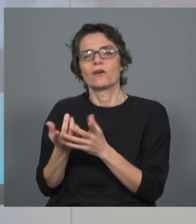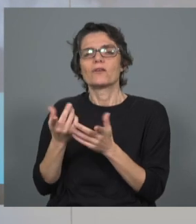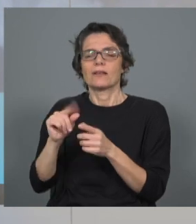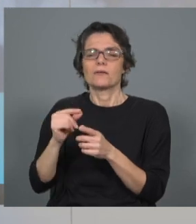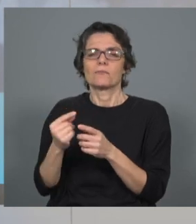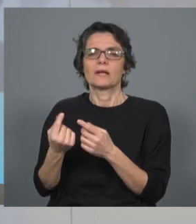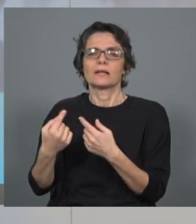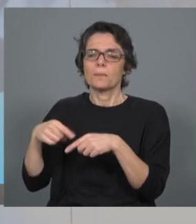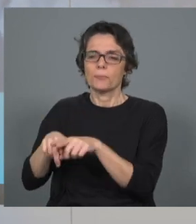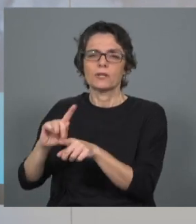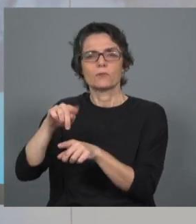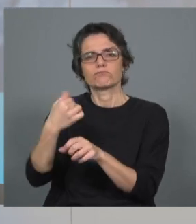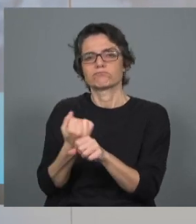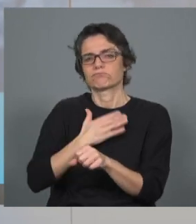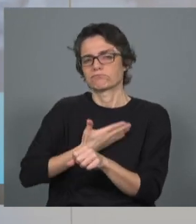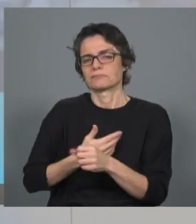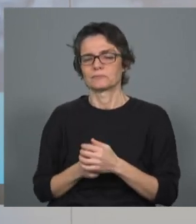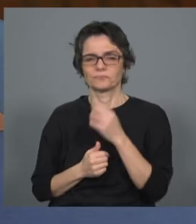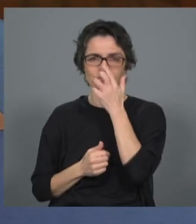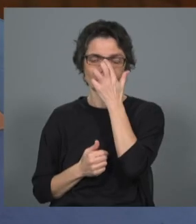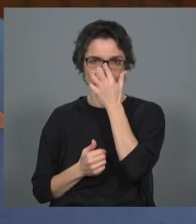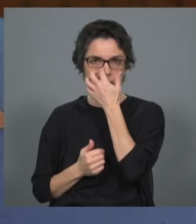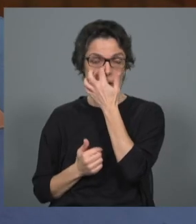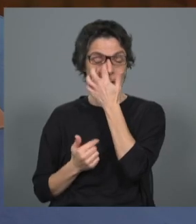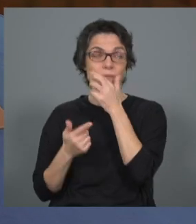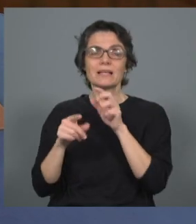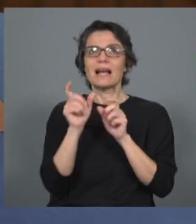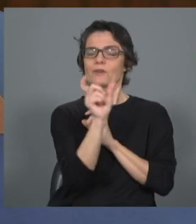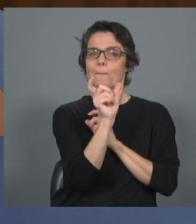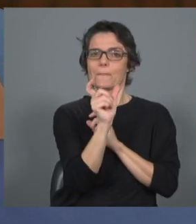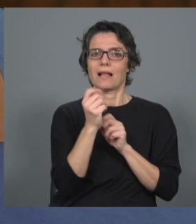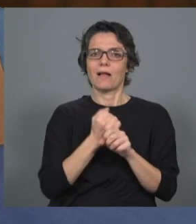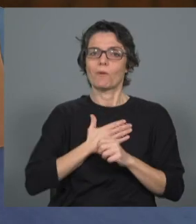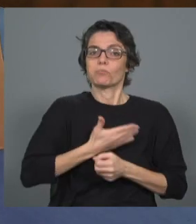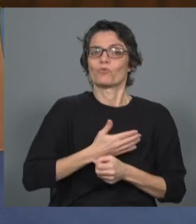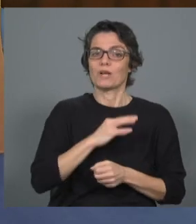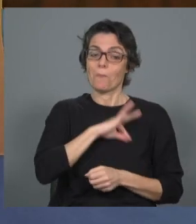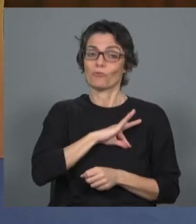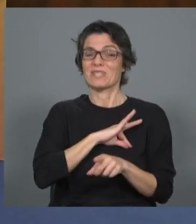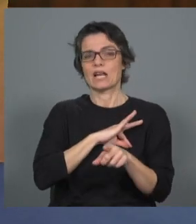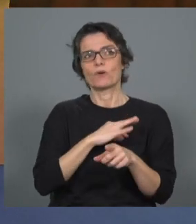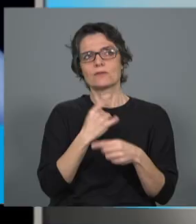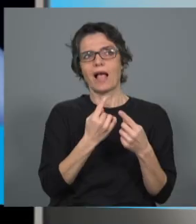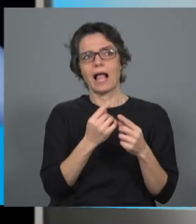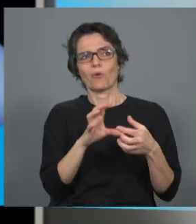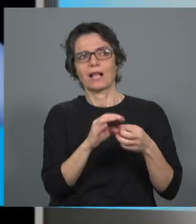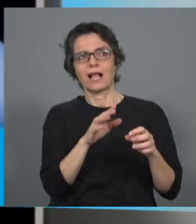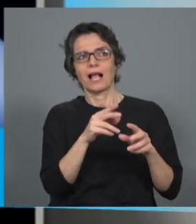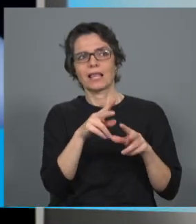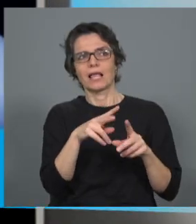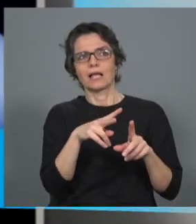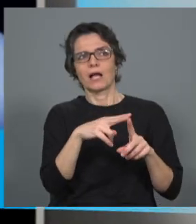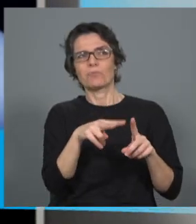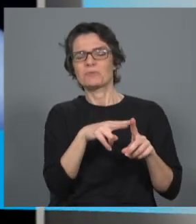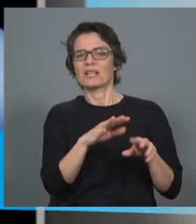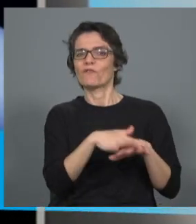profissional. Eu diria que nós, se calhar, quando falamos em profissão, falamos muito numa lógica do fazer. E a